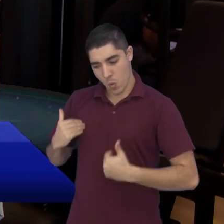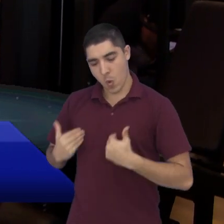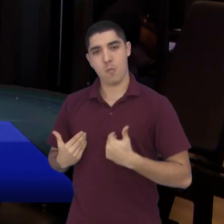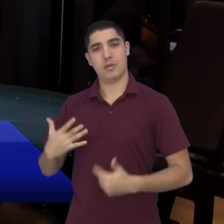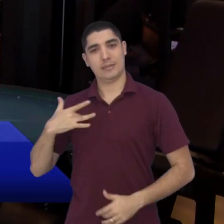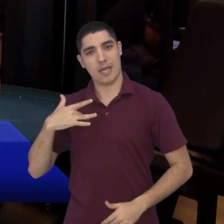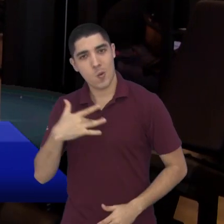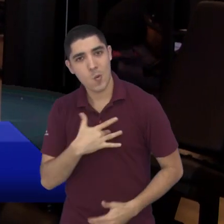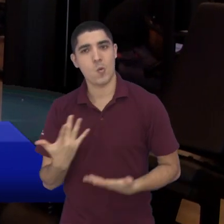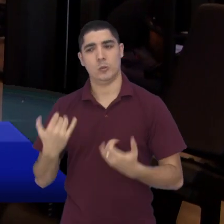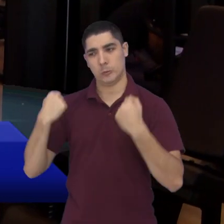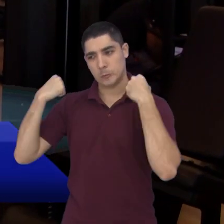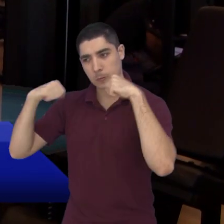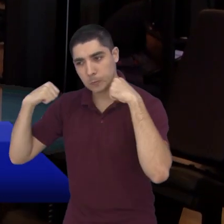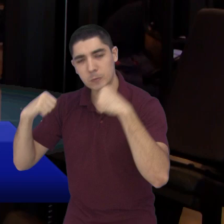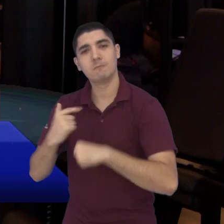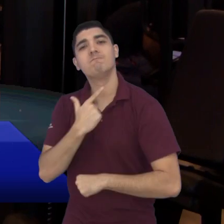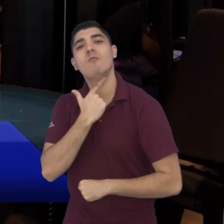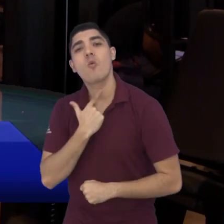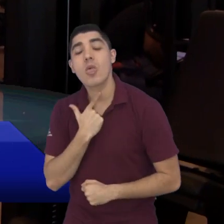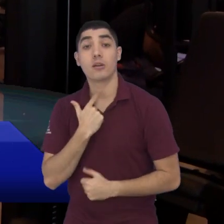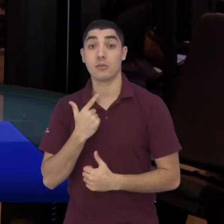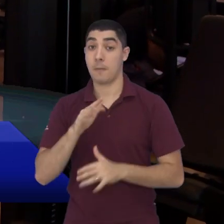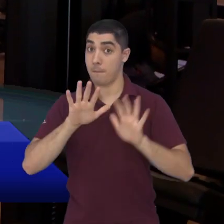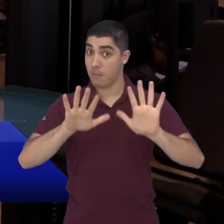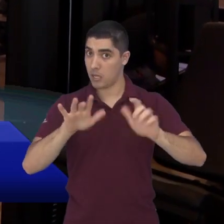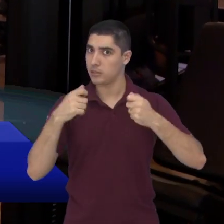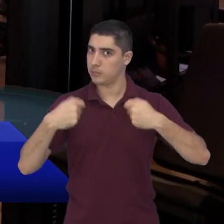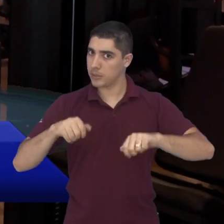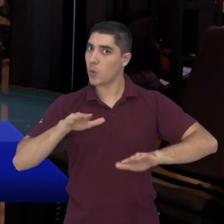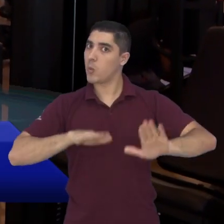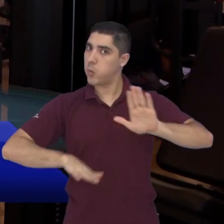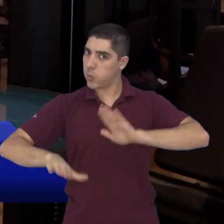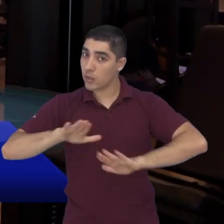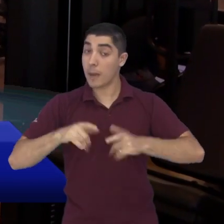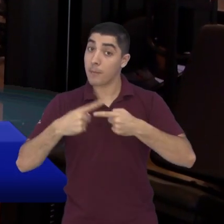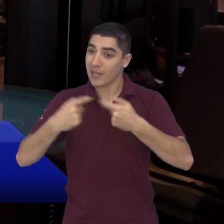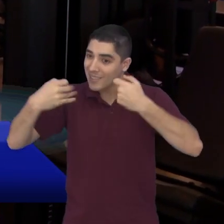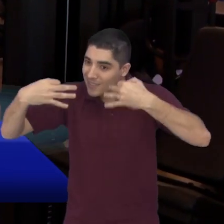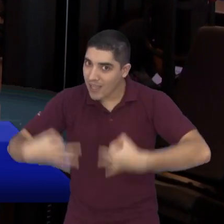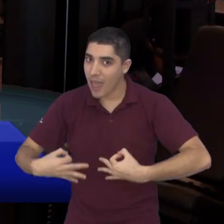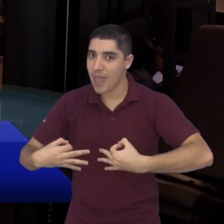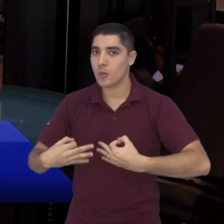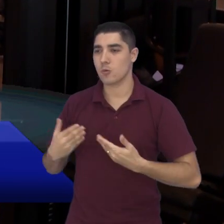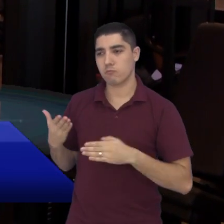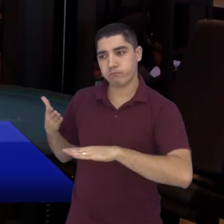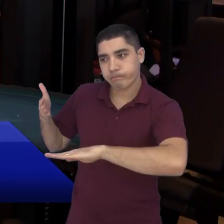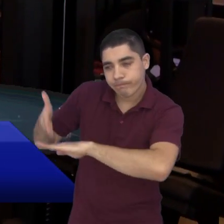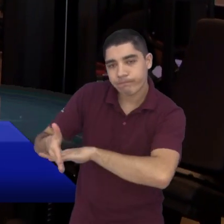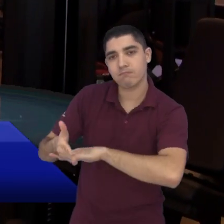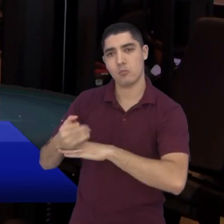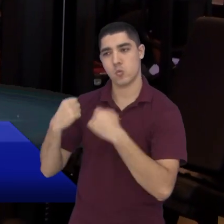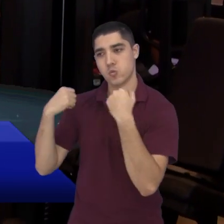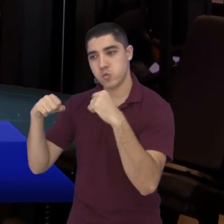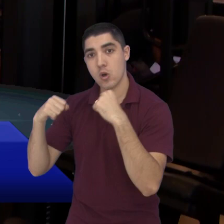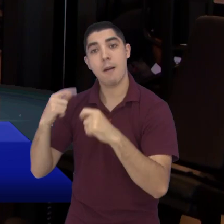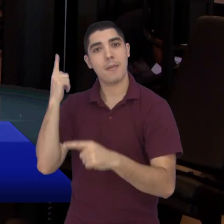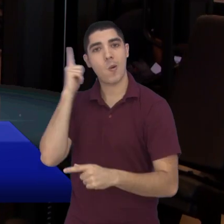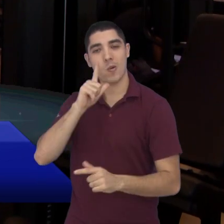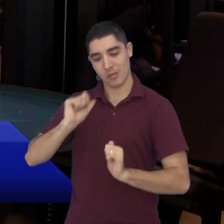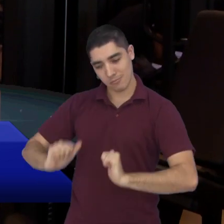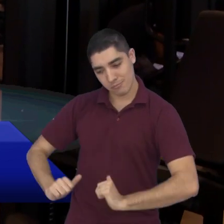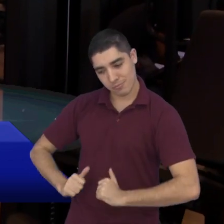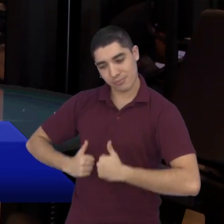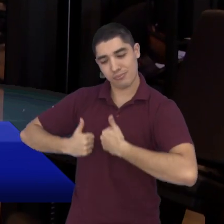corpo cuidar da saúde praticar uma atividade física mas tem que tomar cuidado para fazer isso da melhor forma possível né Para que realmente